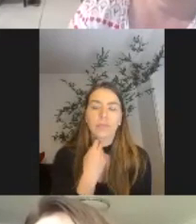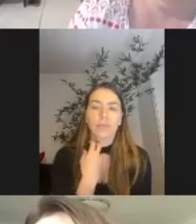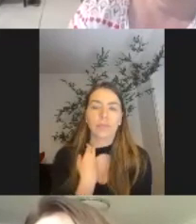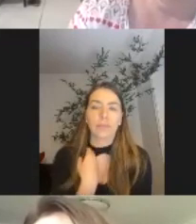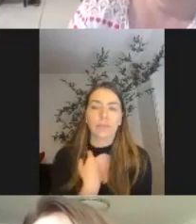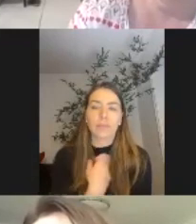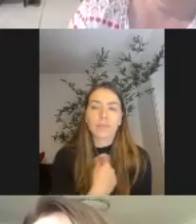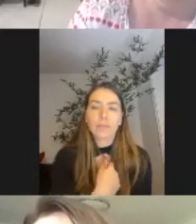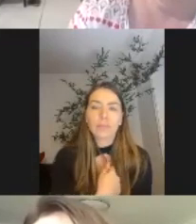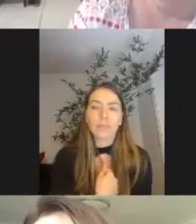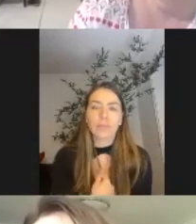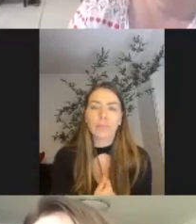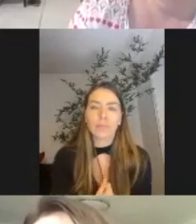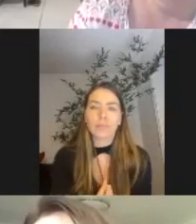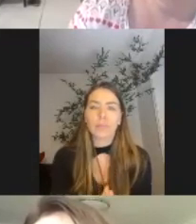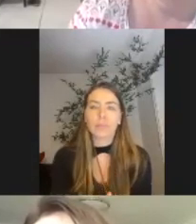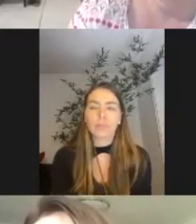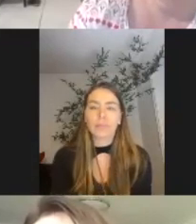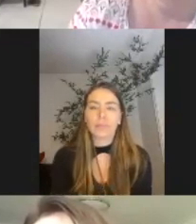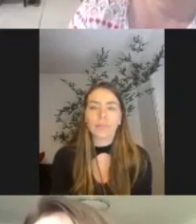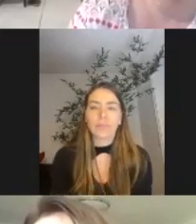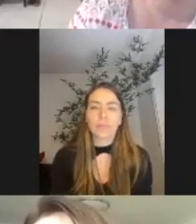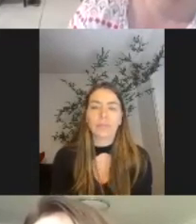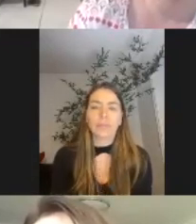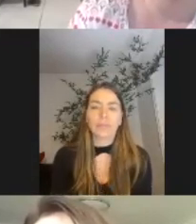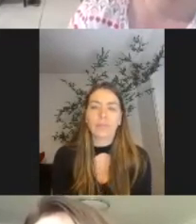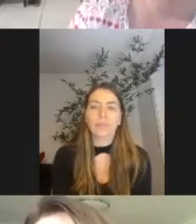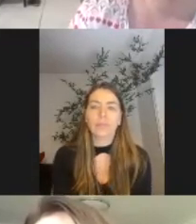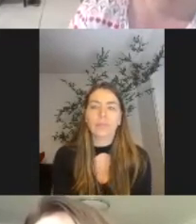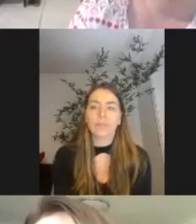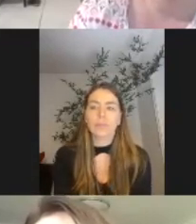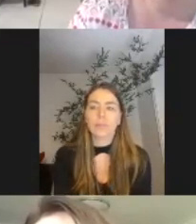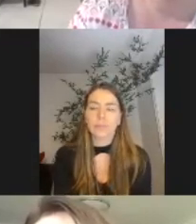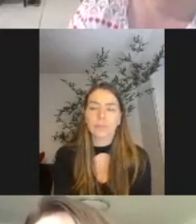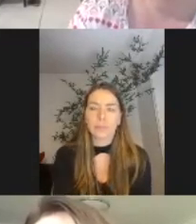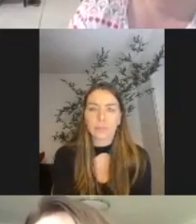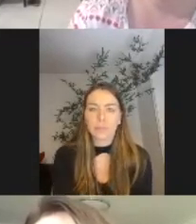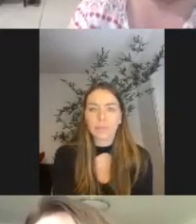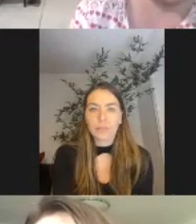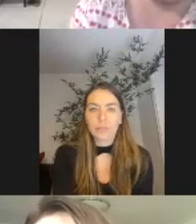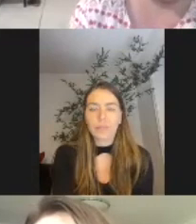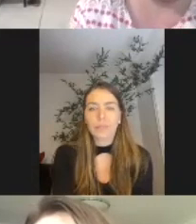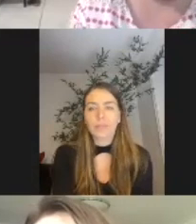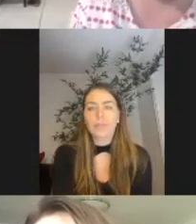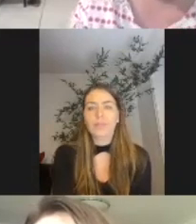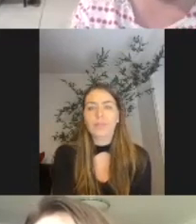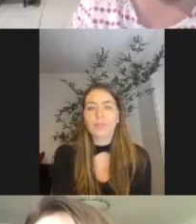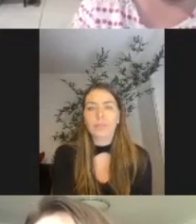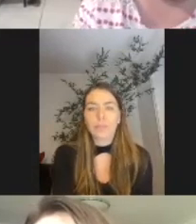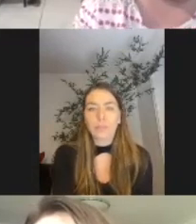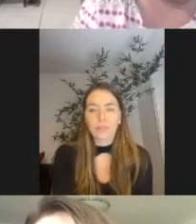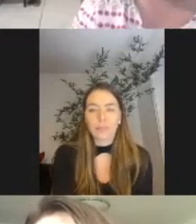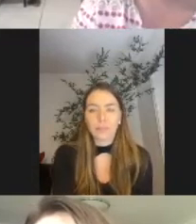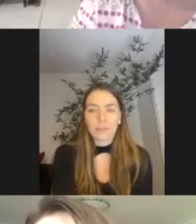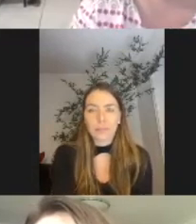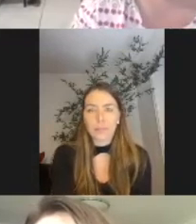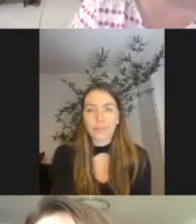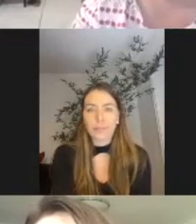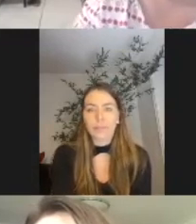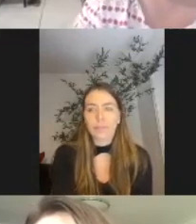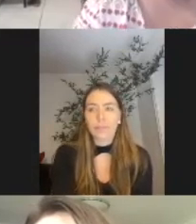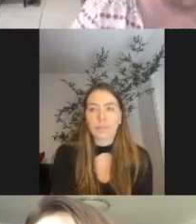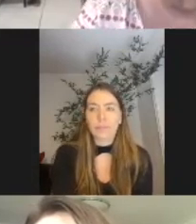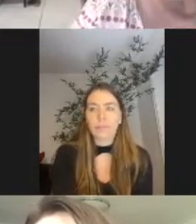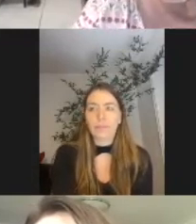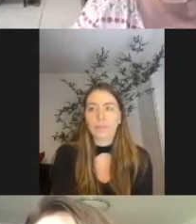ter algumas frutas, mesmo low carb e tal. Então, na cetogênica, geralmente é planta, bicho e ovos. A dieta que eu trabalho é